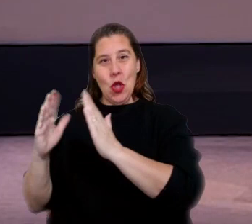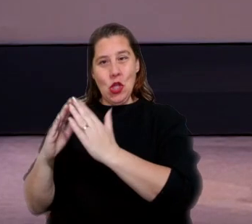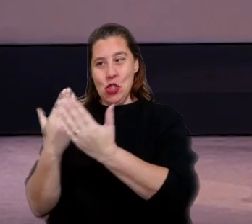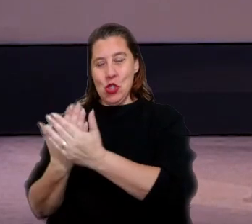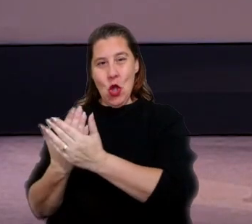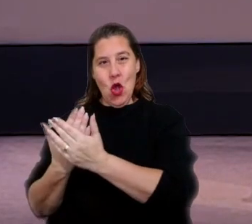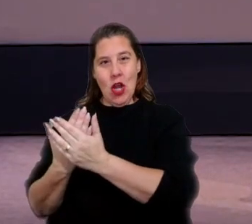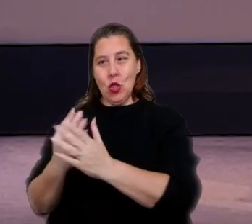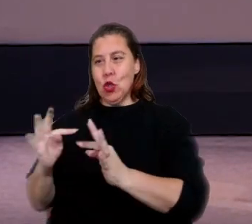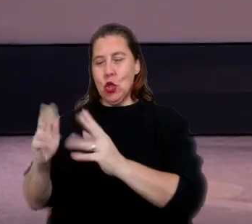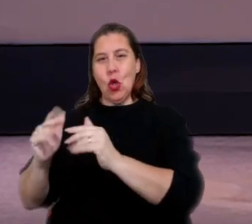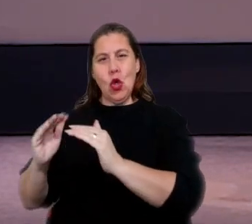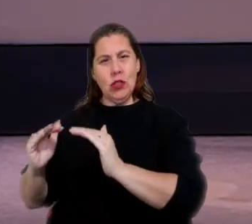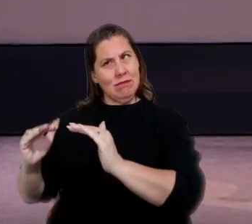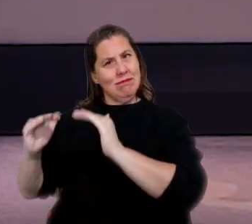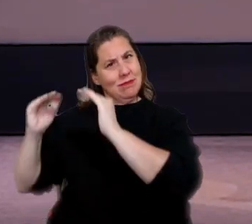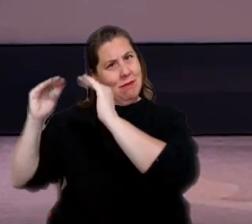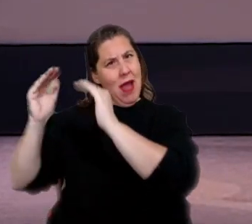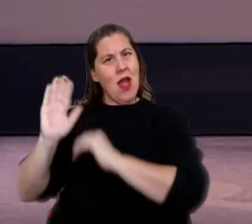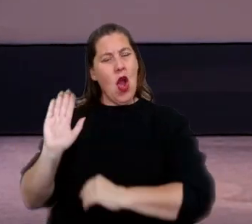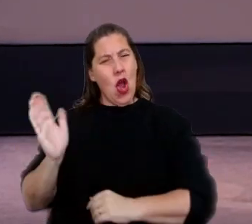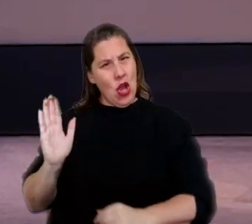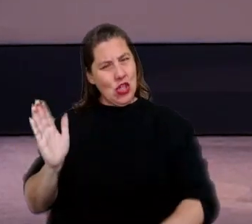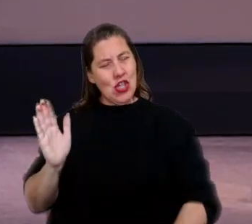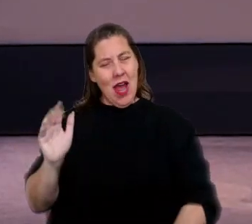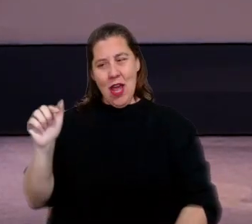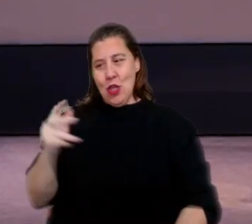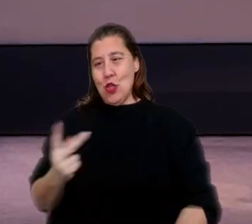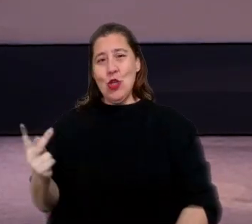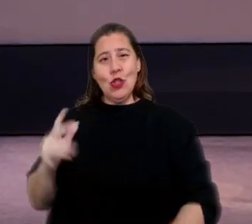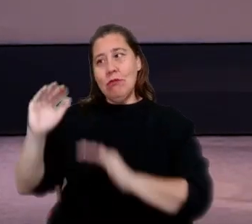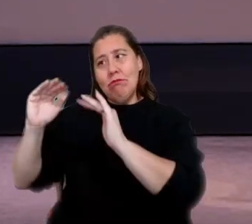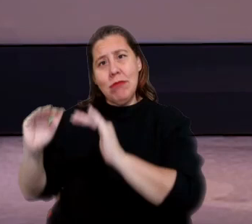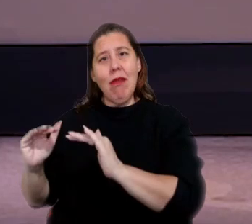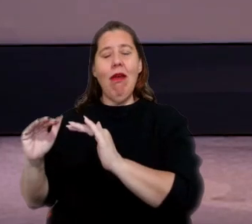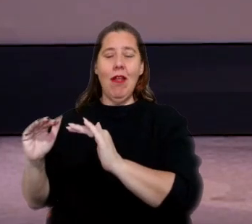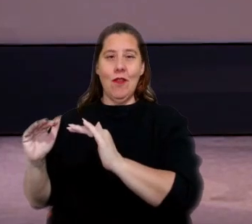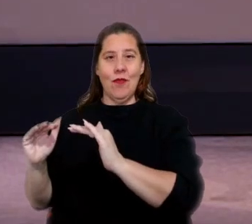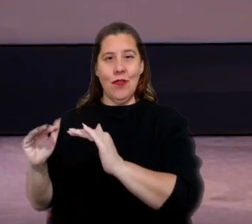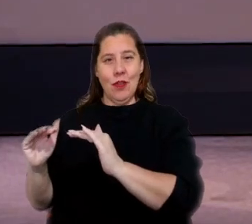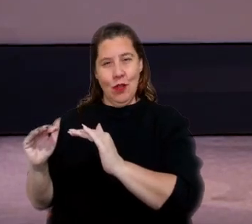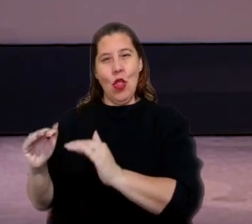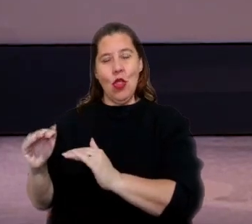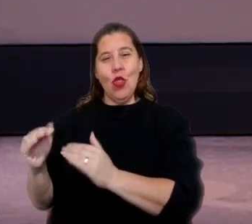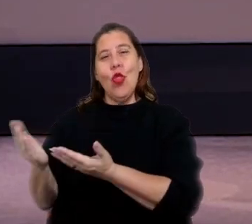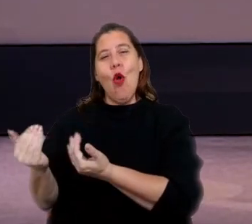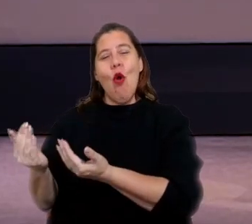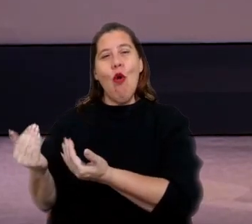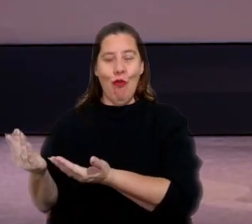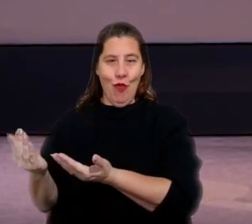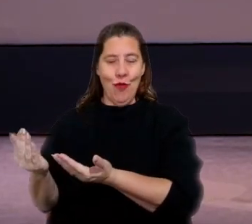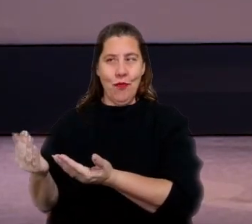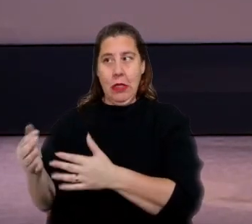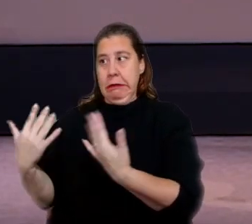andando ali, aparece, né, o pessoal mais velho. Acho que me chamou muito a atenção isso, que eles são. Então também dá um